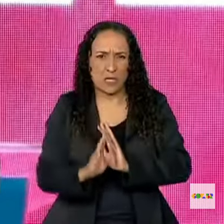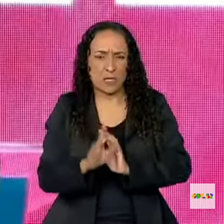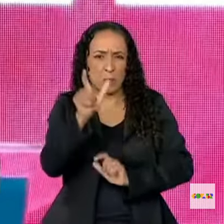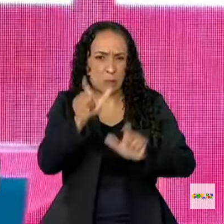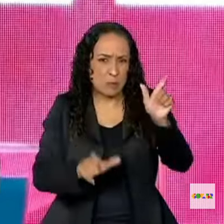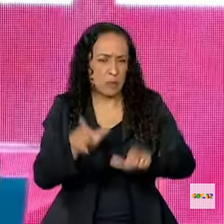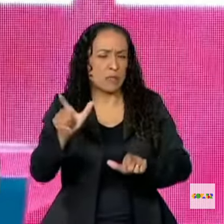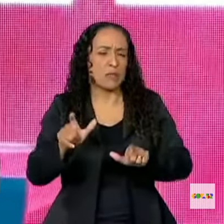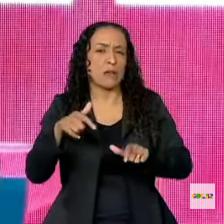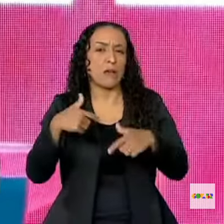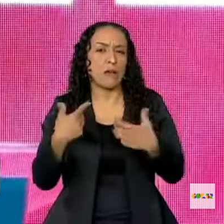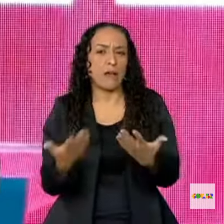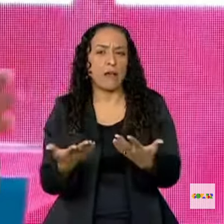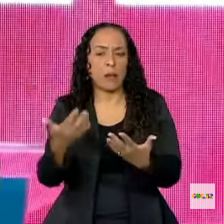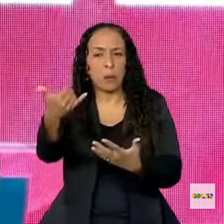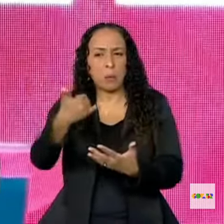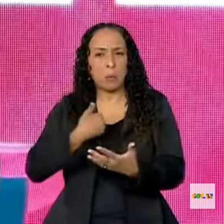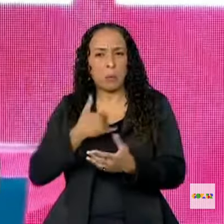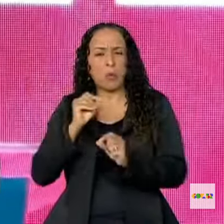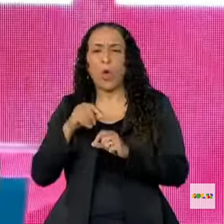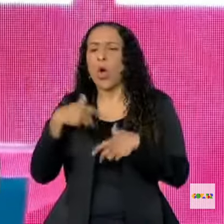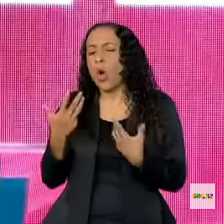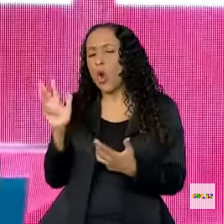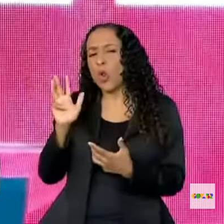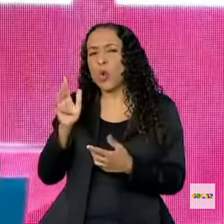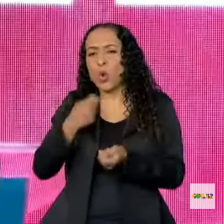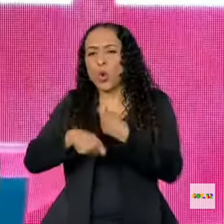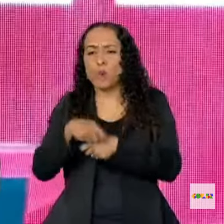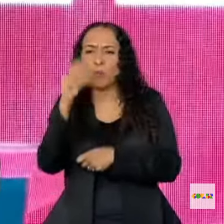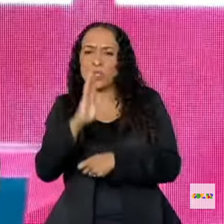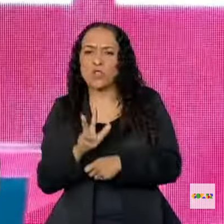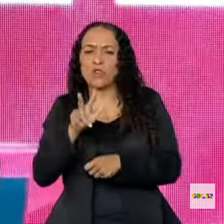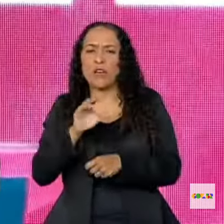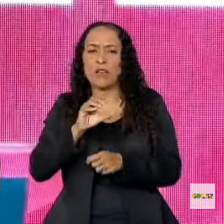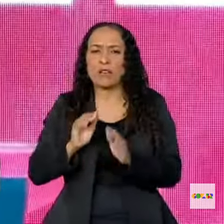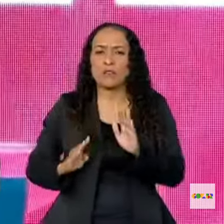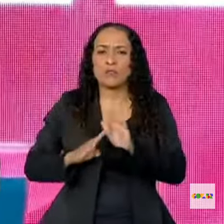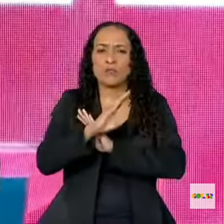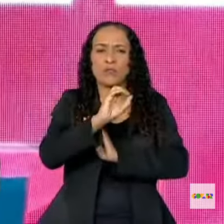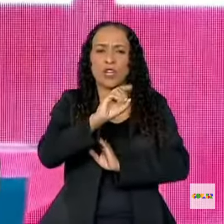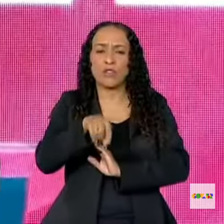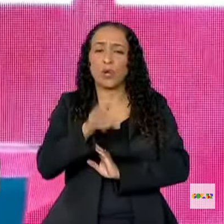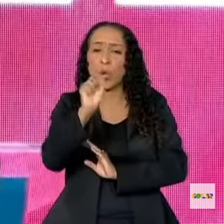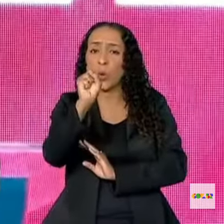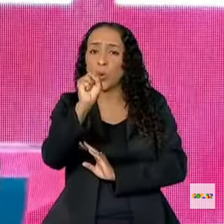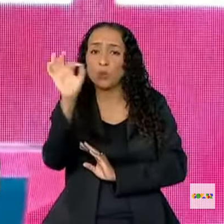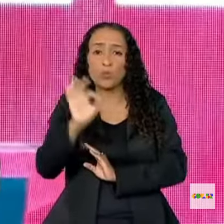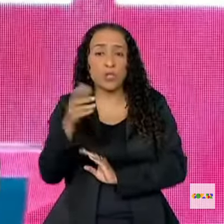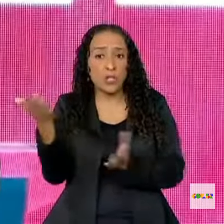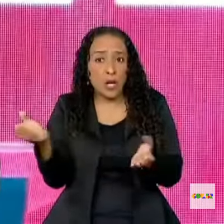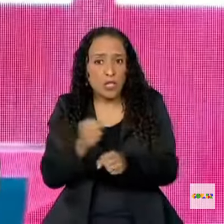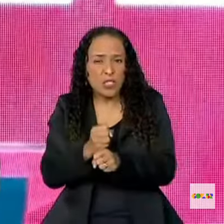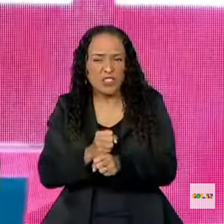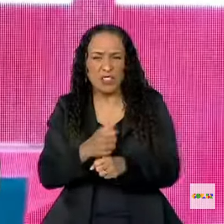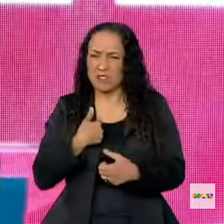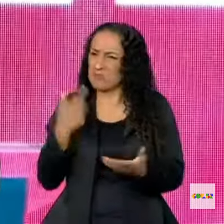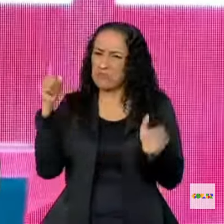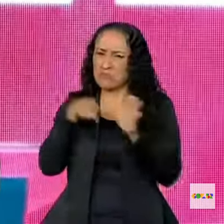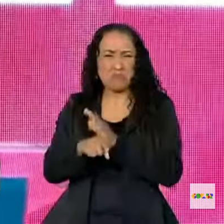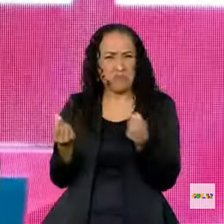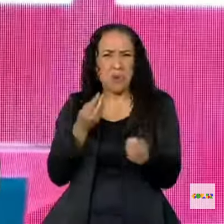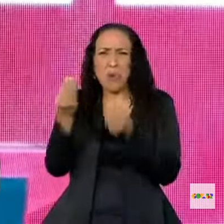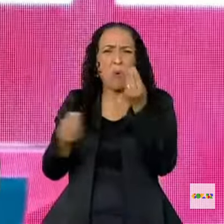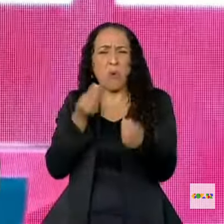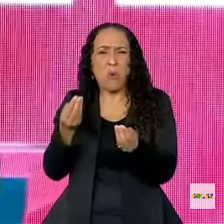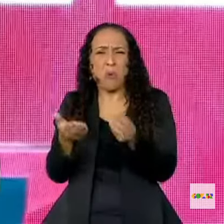elas me disse olha Ô Lula a economia do Brasil vai crescer 08 por esse ano e eu perguntei com que base você